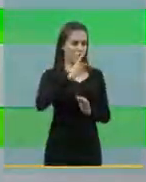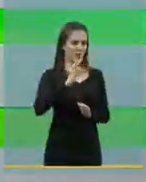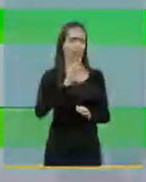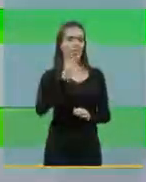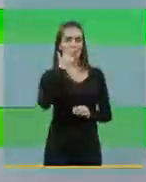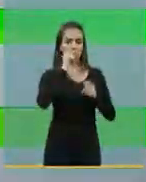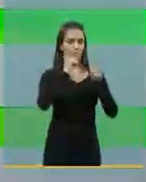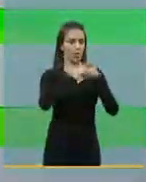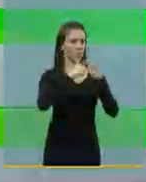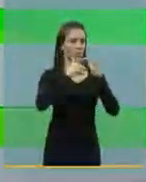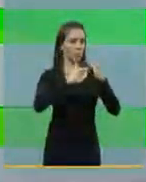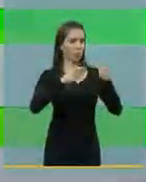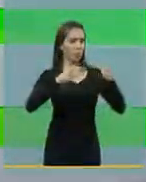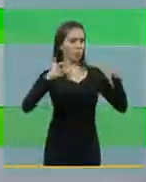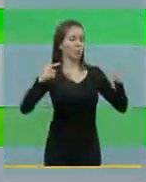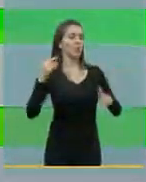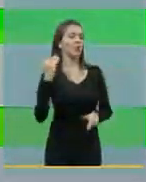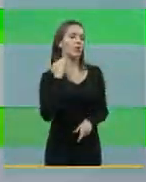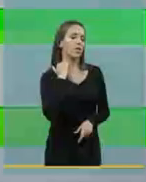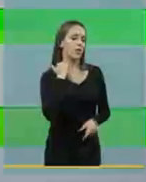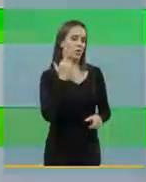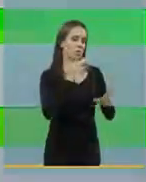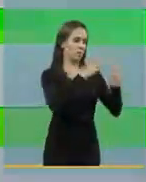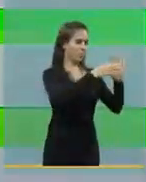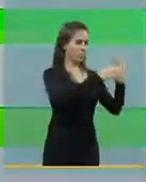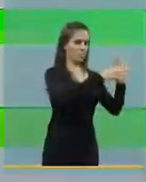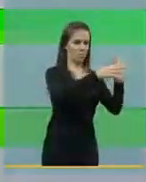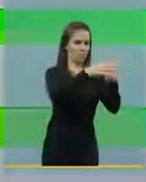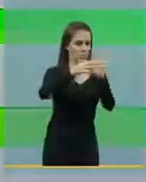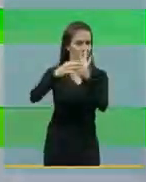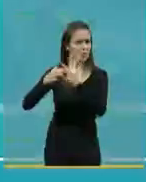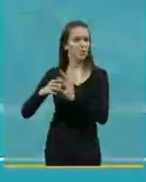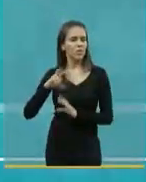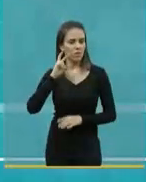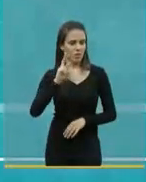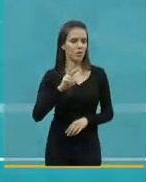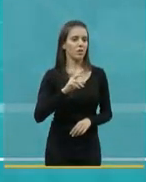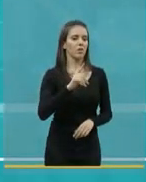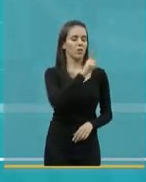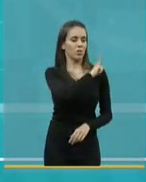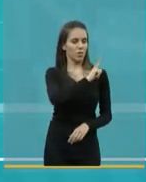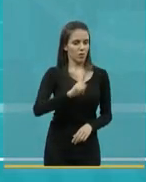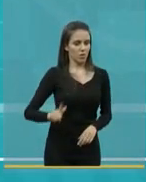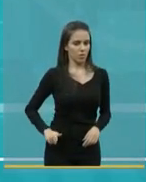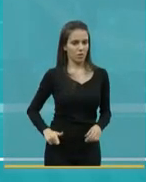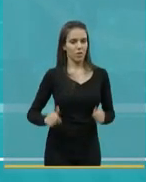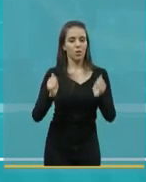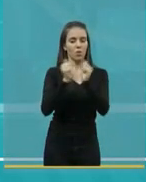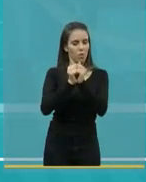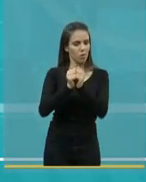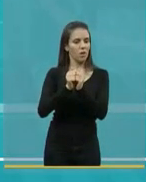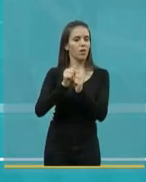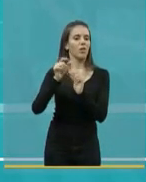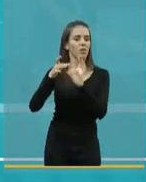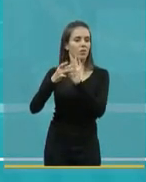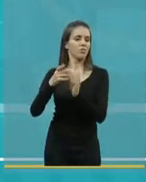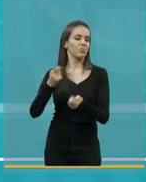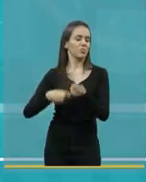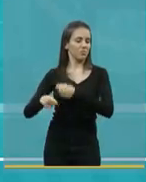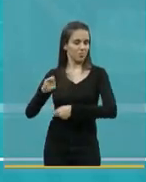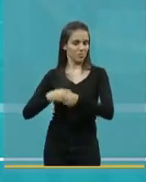bancos estabelecendo uma parceria perversa governo e sistema financeiro